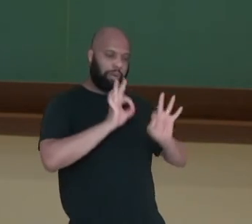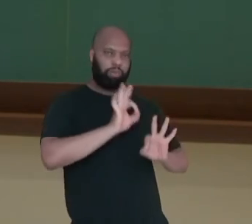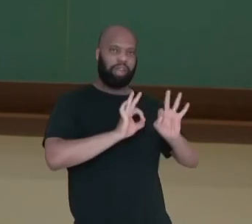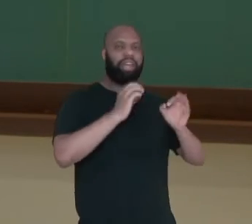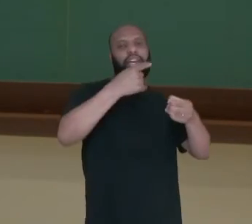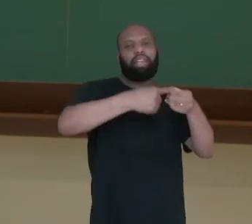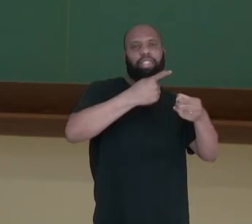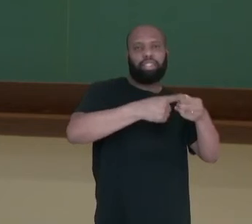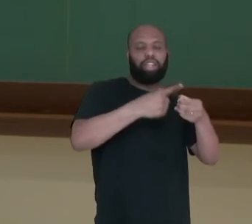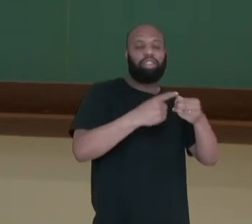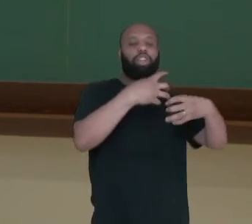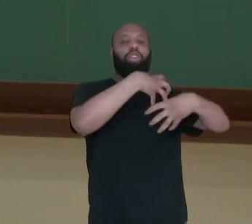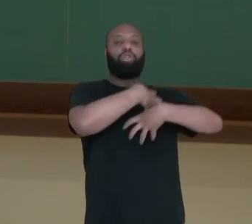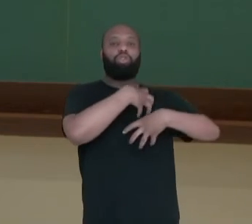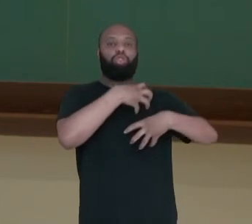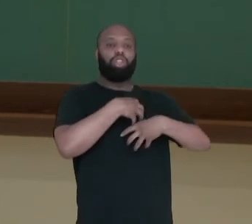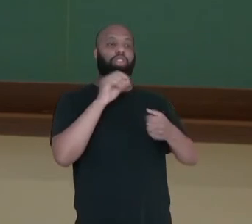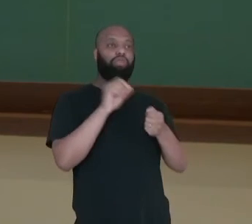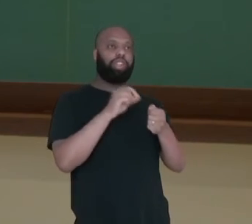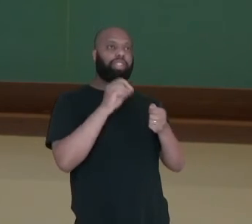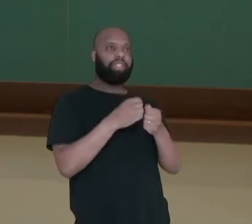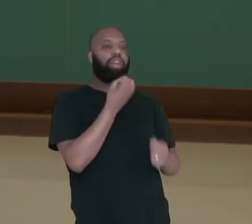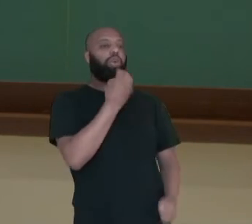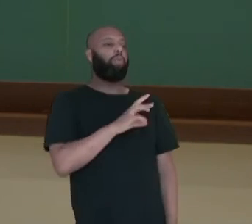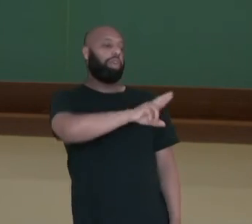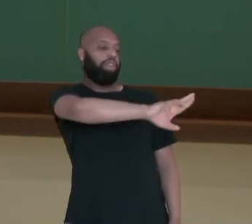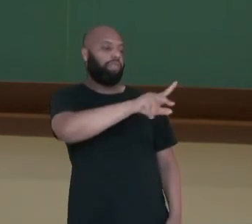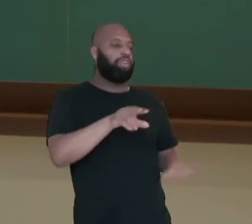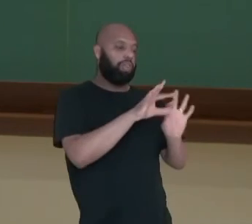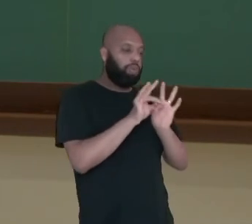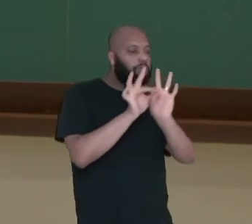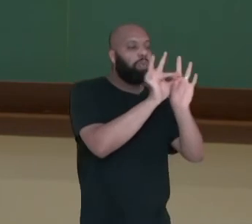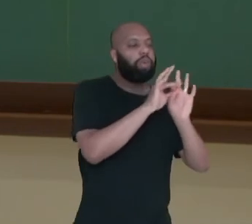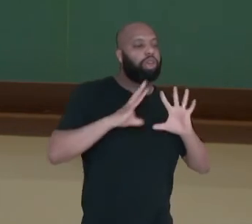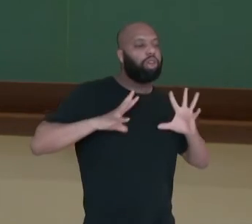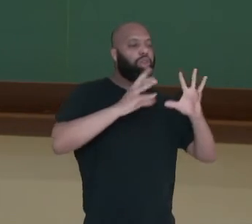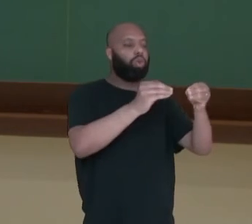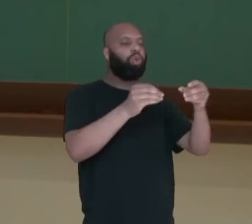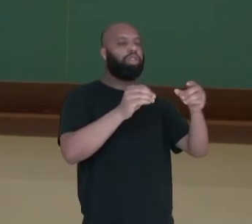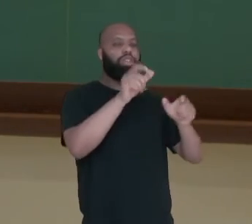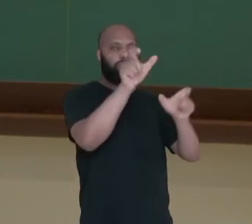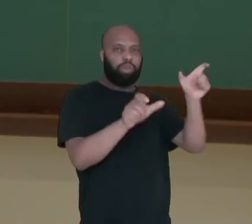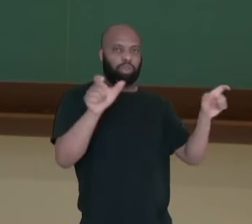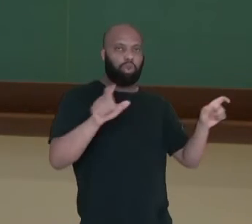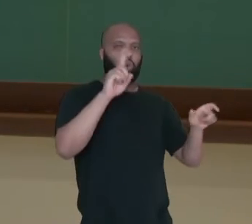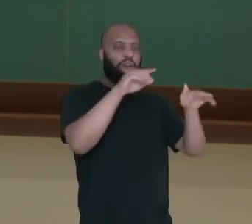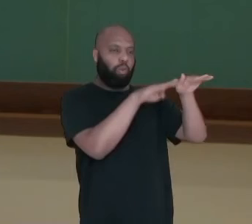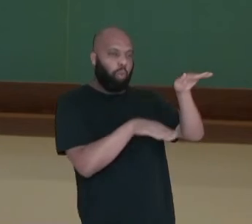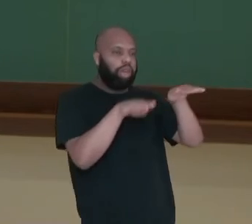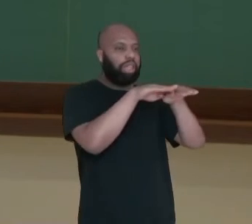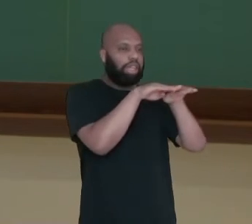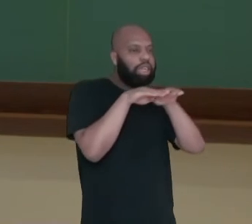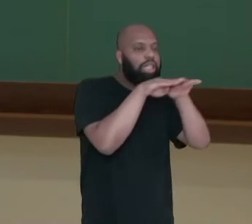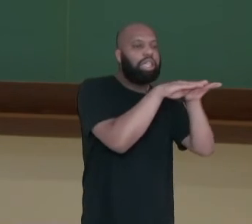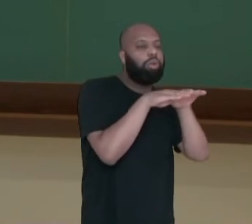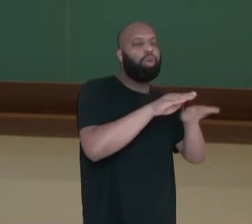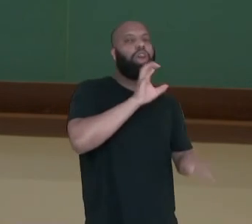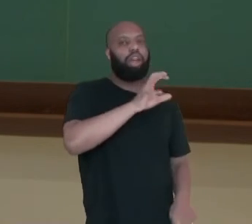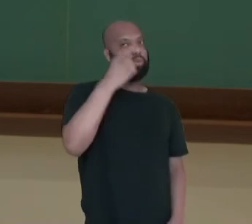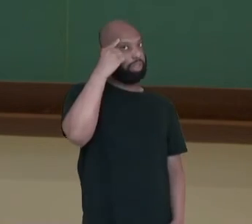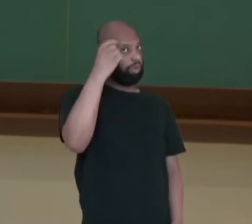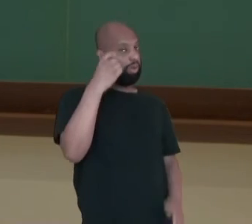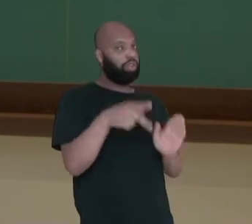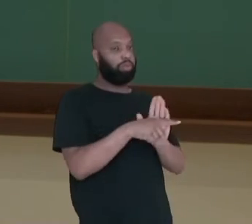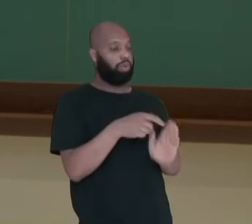polis, a cidade, de uma forma a estabelecer uma harmonia entre todas as pessoas, um equilíbrio. Essa seria a sua